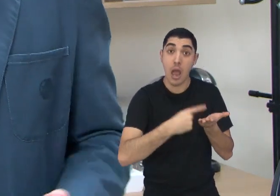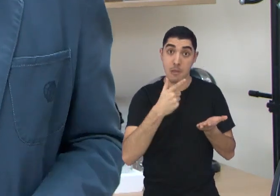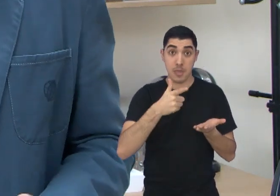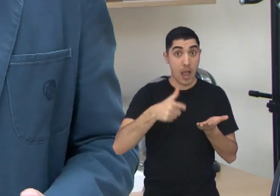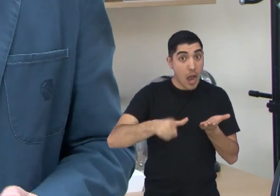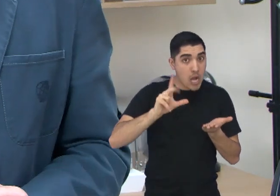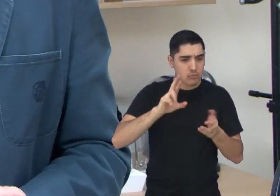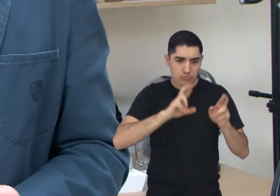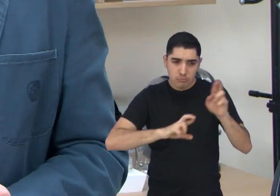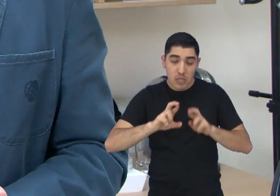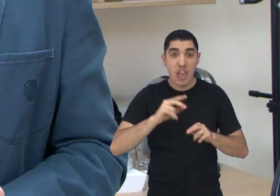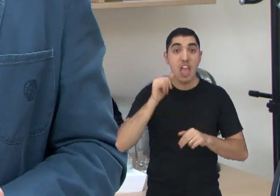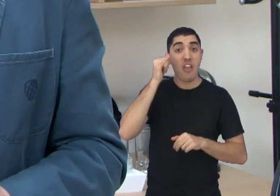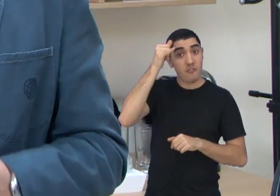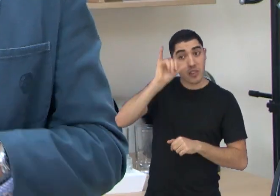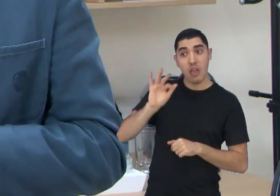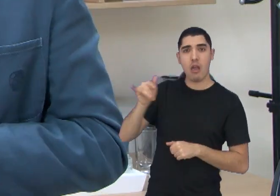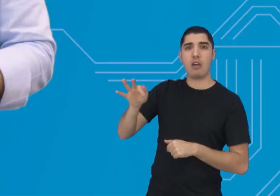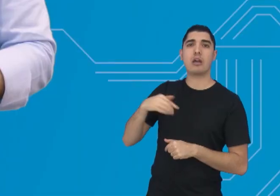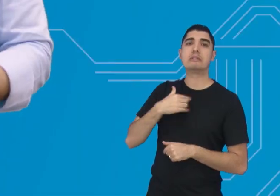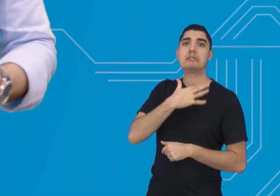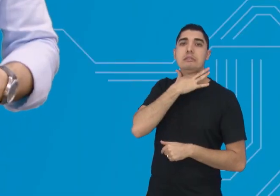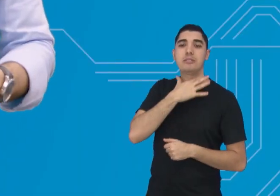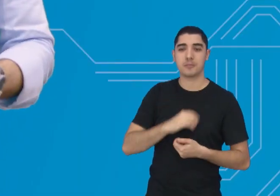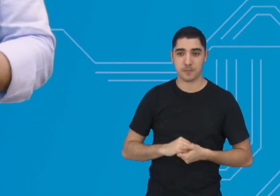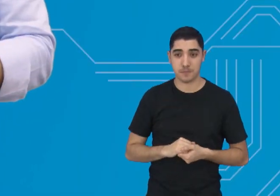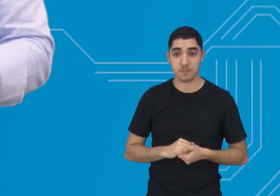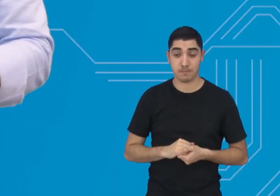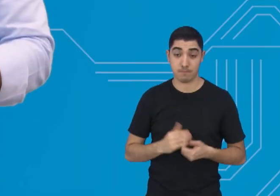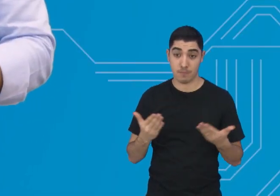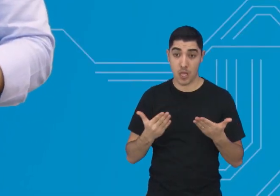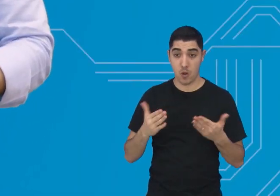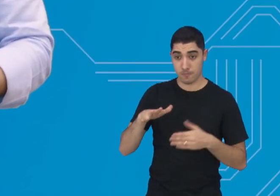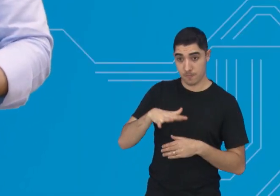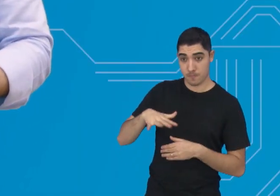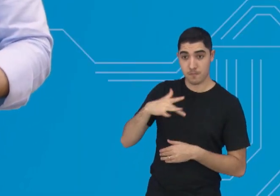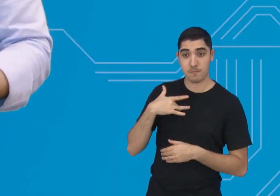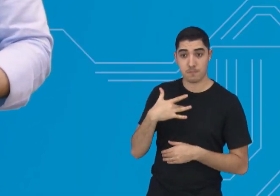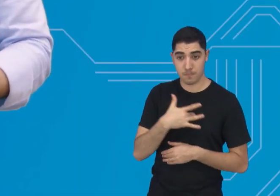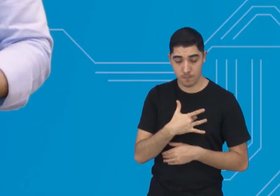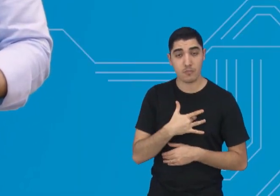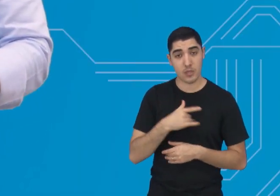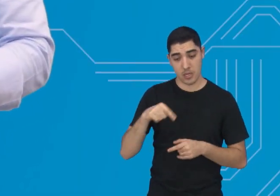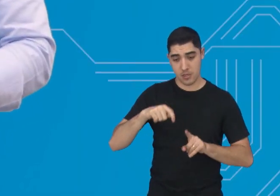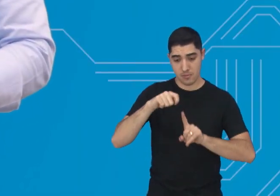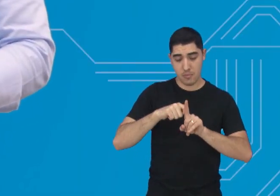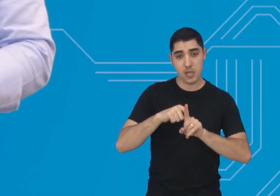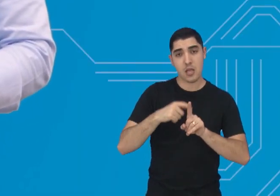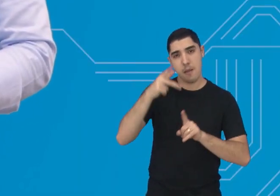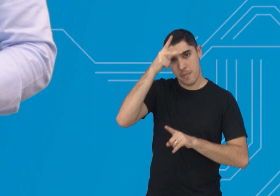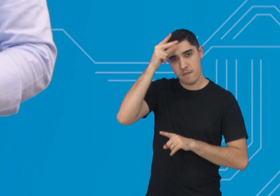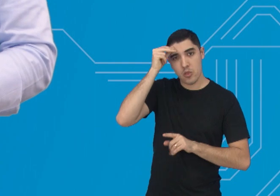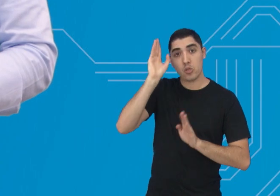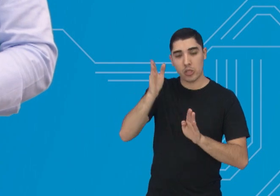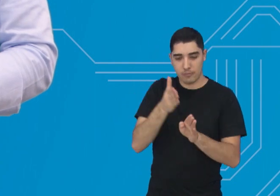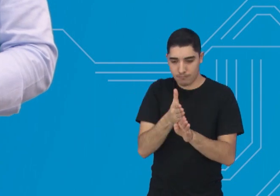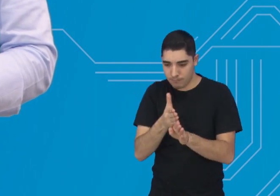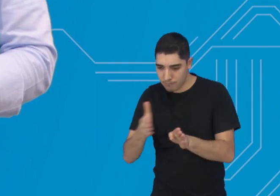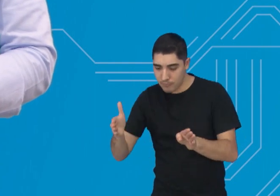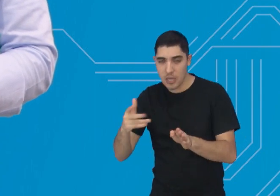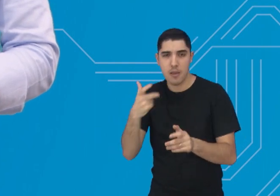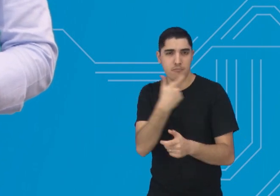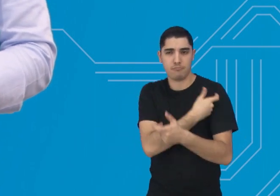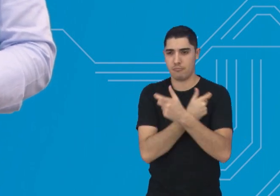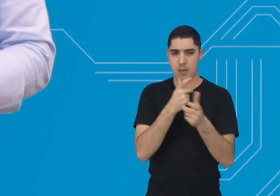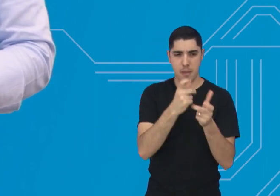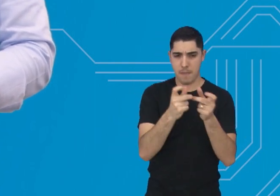deixar teu caixa negativo no final do mês. E agora falando de saúde, durante todo este mês a Prefeitura prorrogou a campanha de